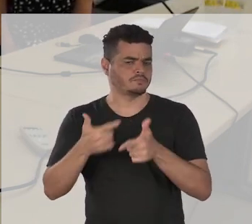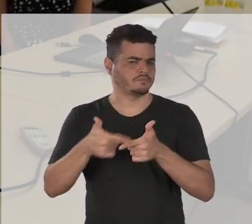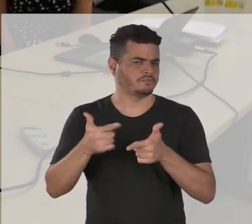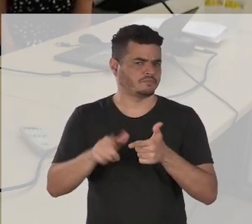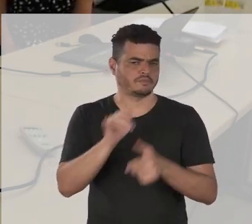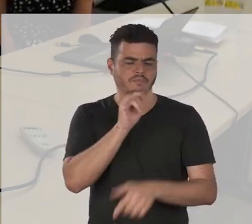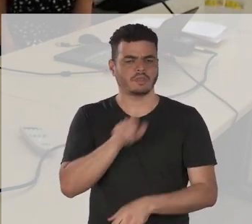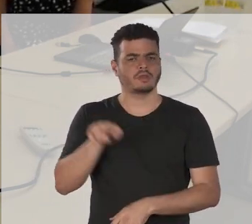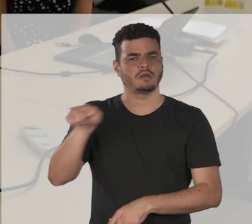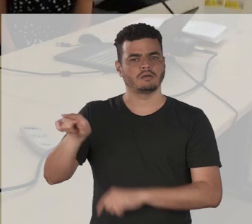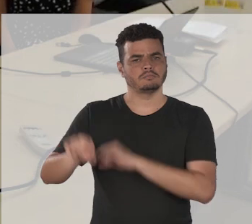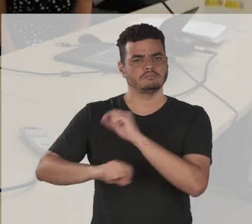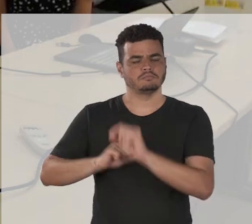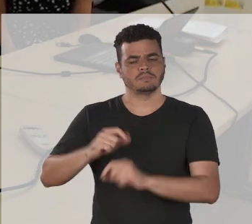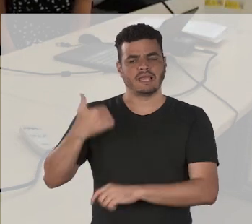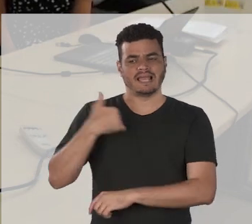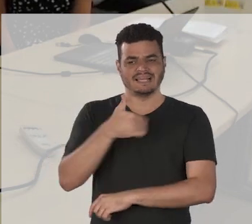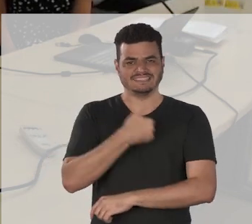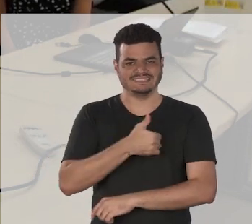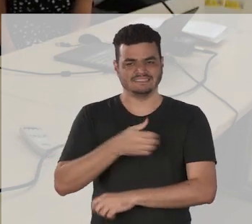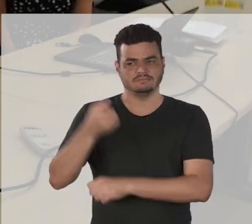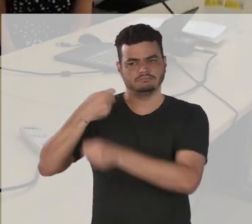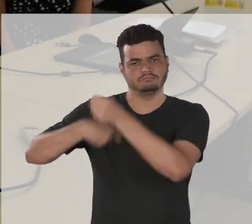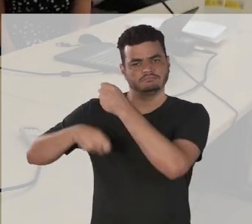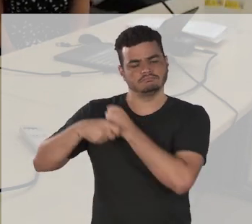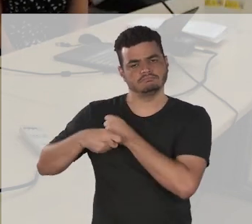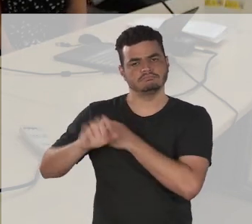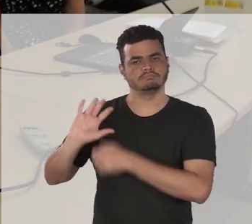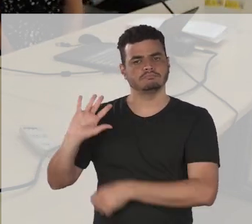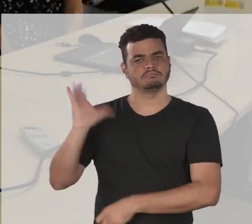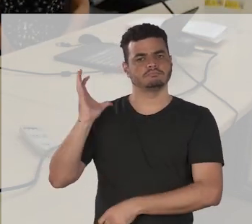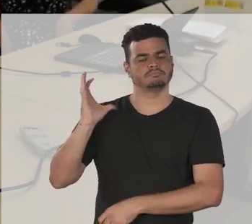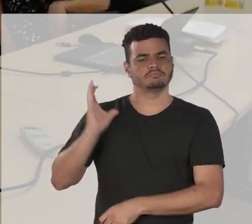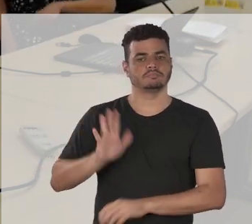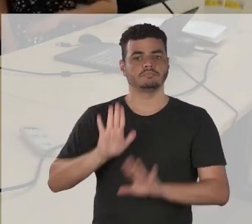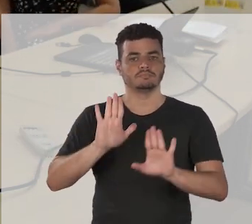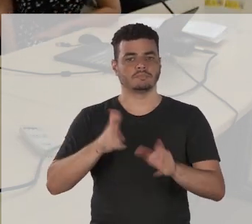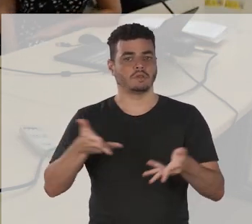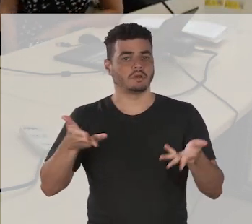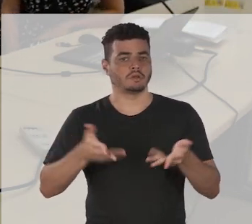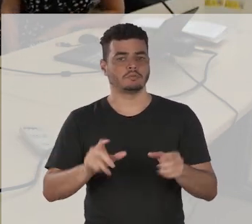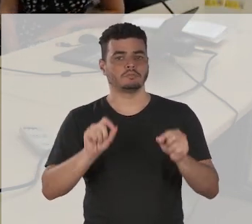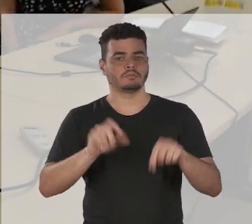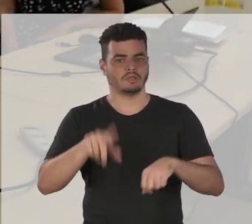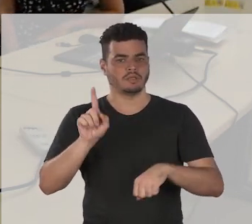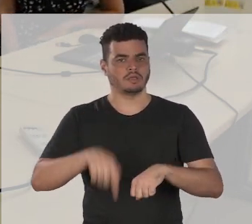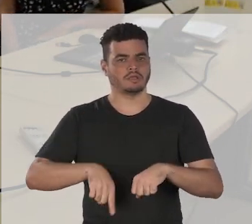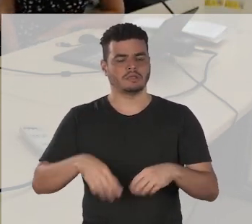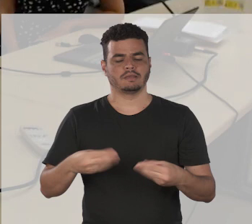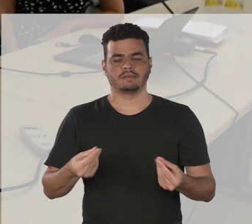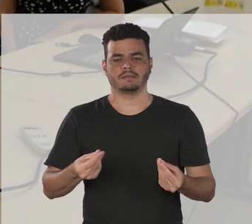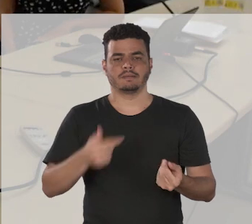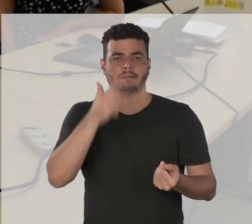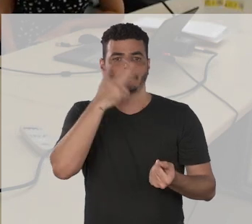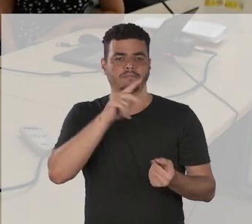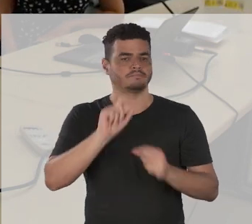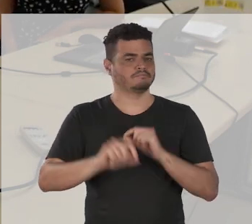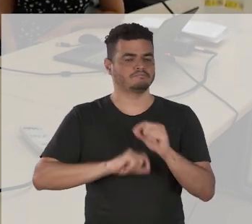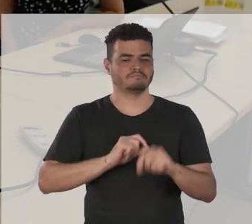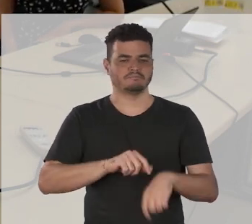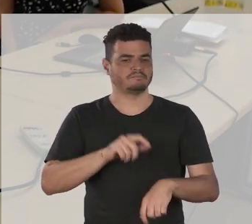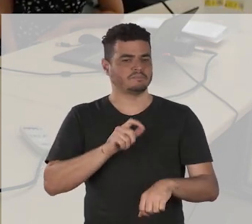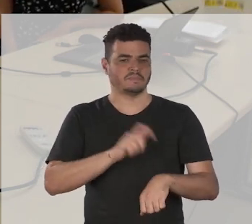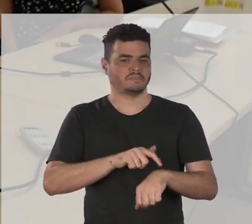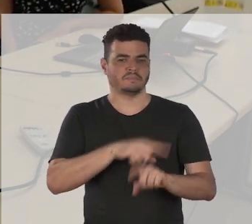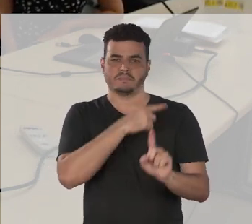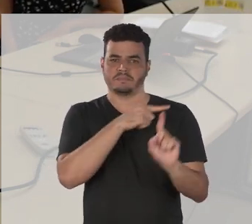na Argentina há alguns anos atrás, né? E o argumento, né, para a censura que eu acho mais engraçado, a